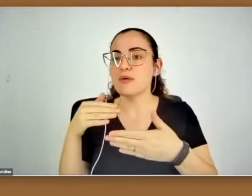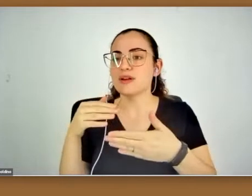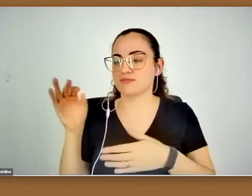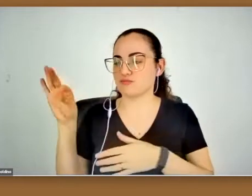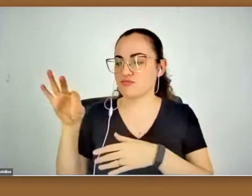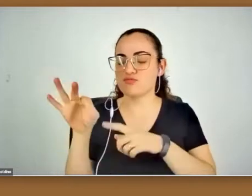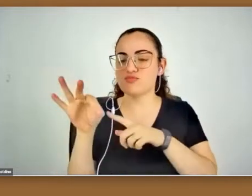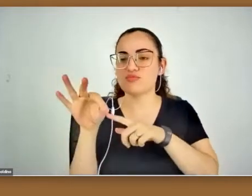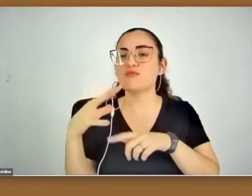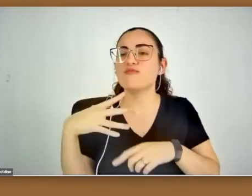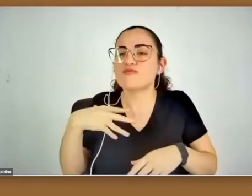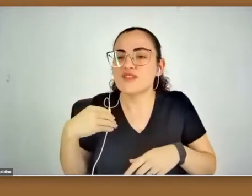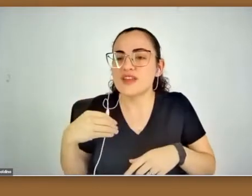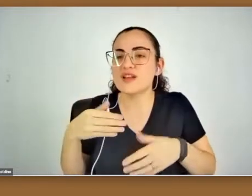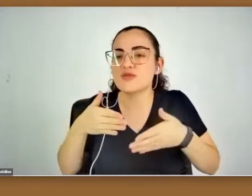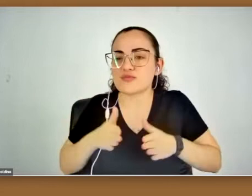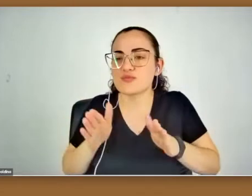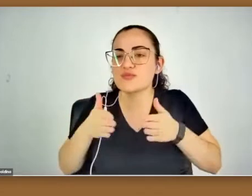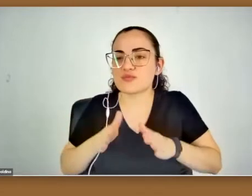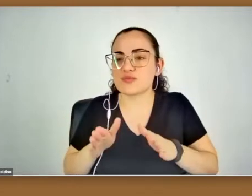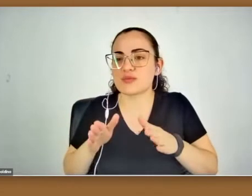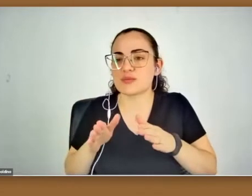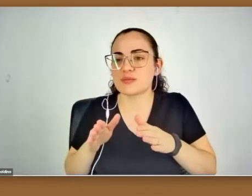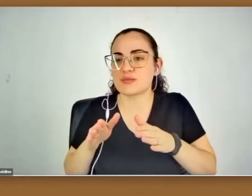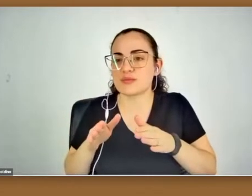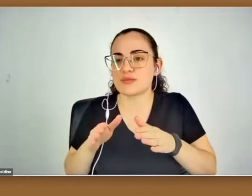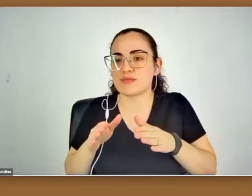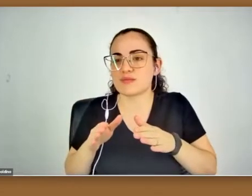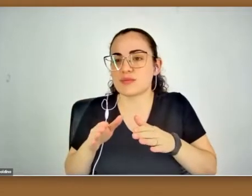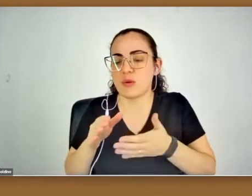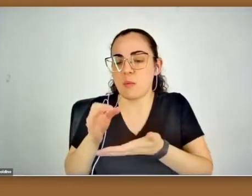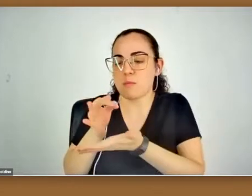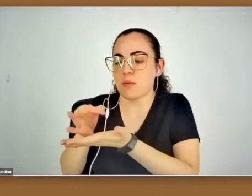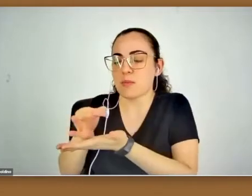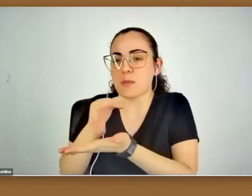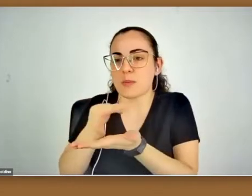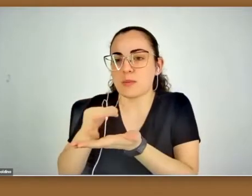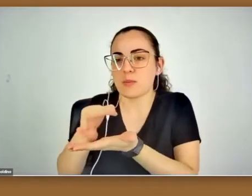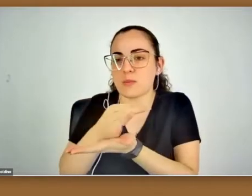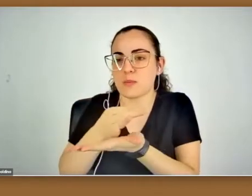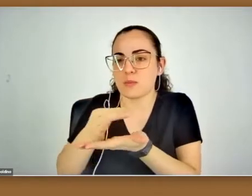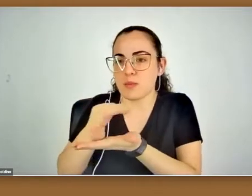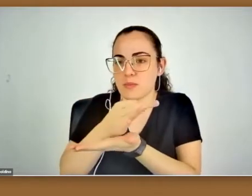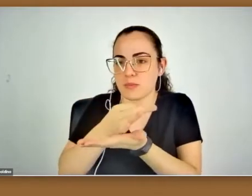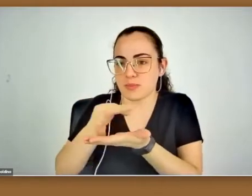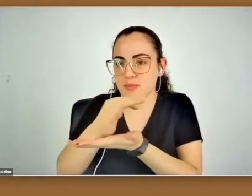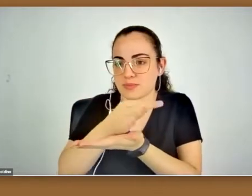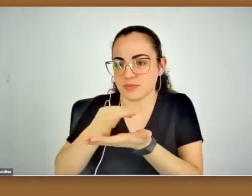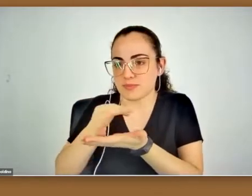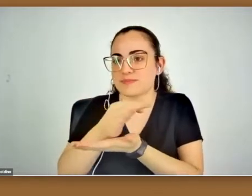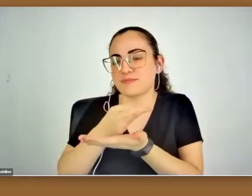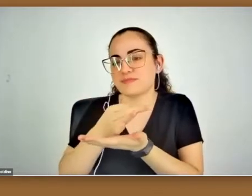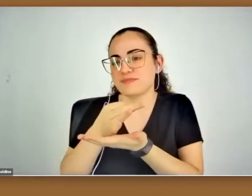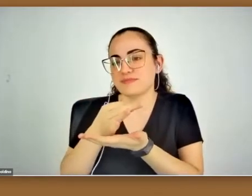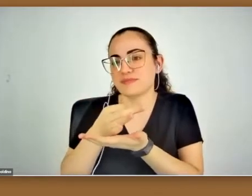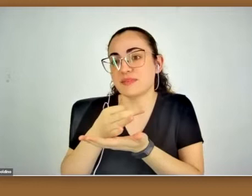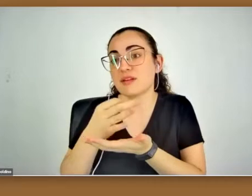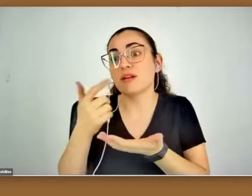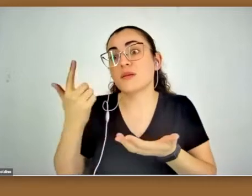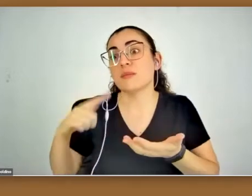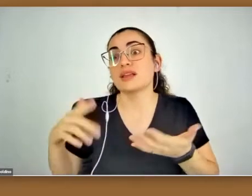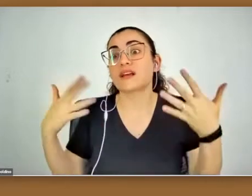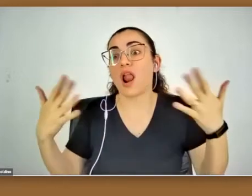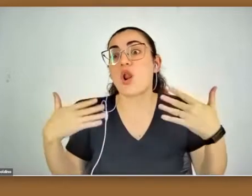mosquito, e chupa o sangue. Também para se hidratar nos períodos mais quentes. E aí,